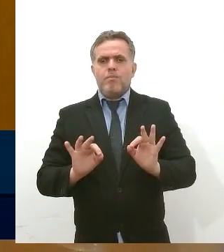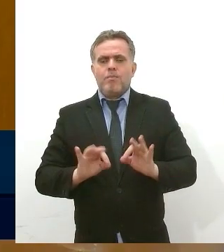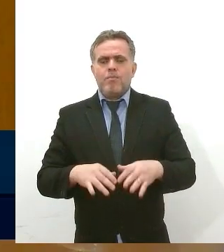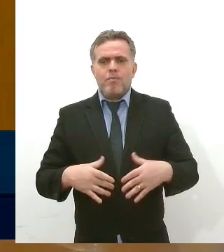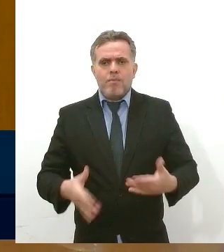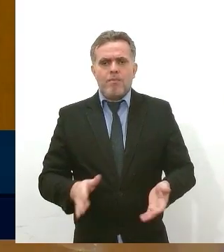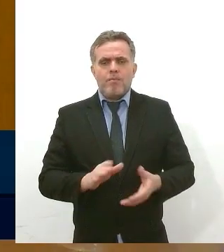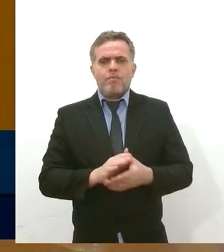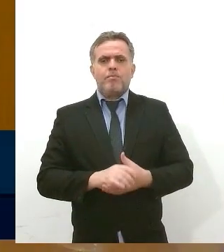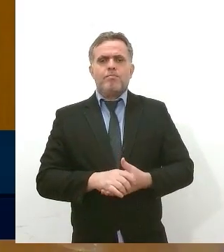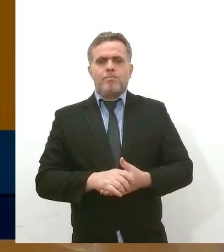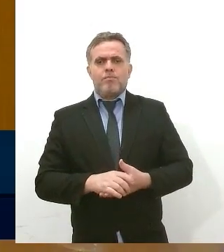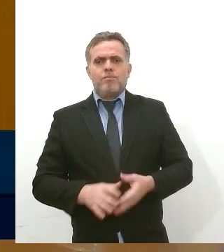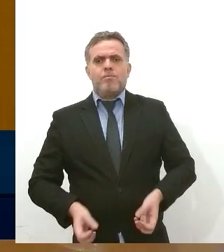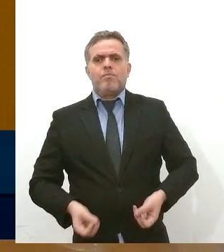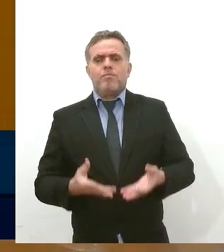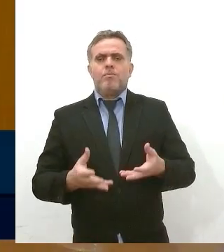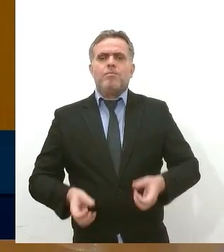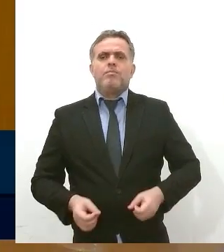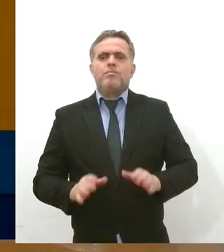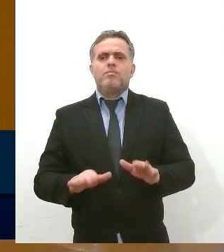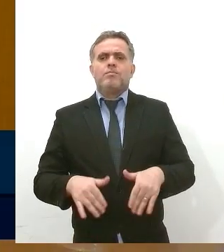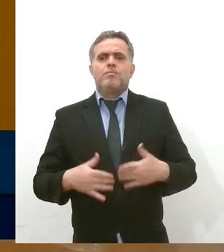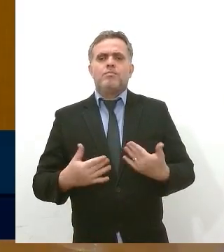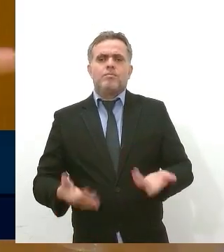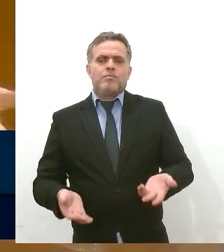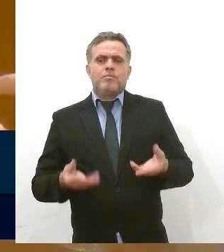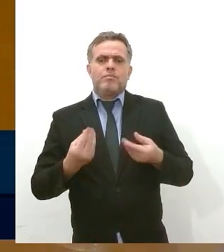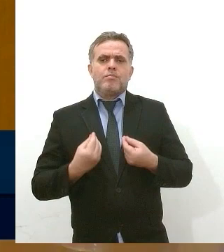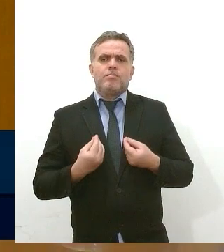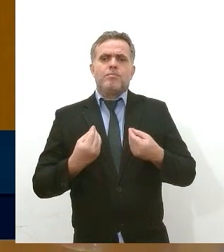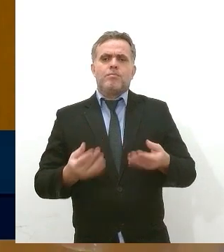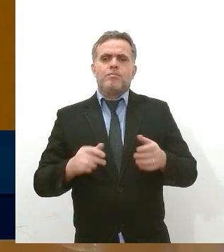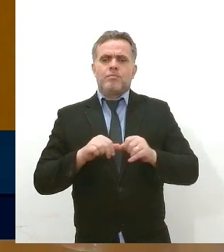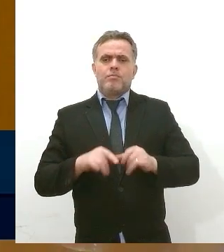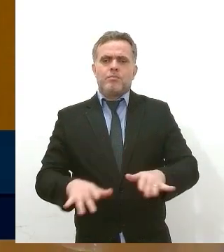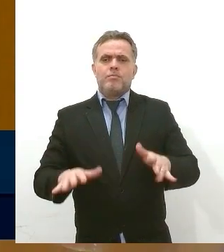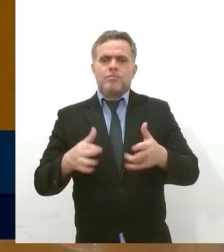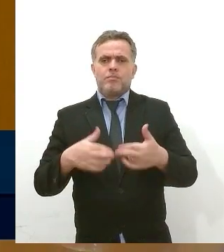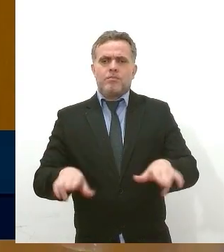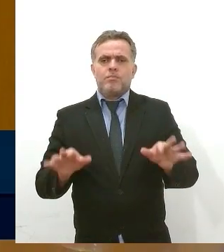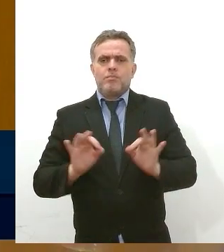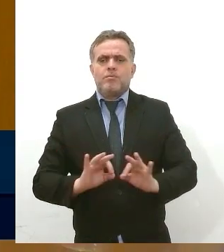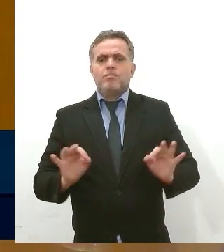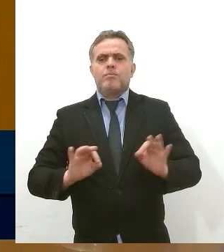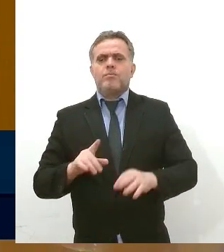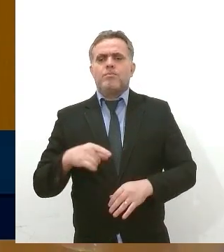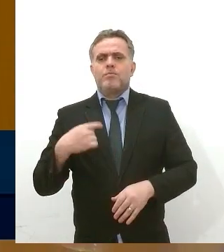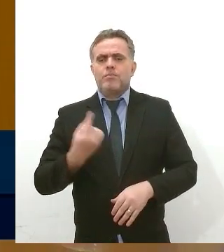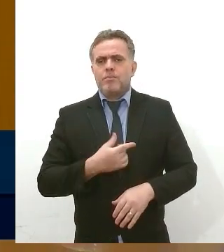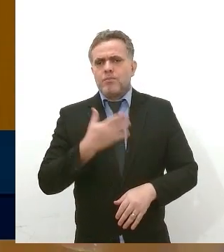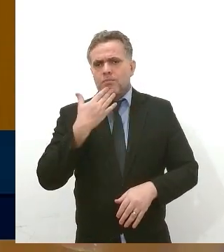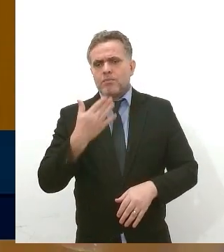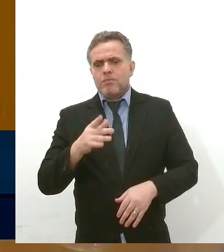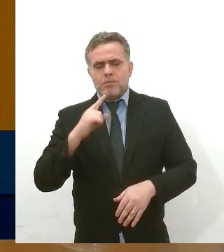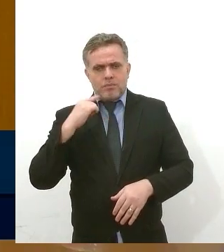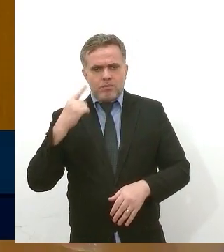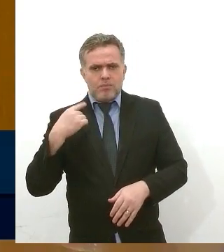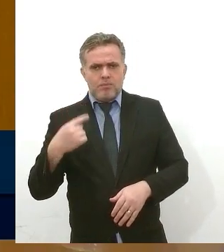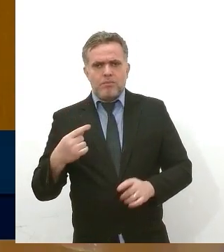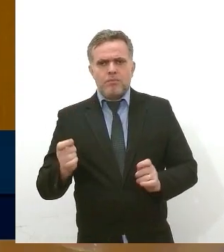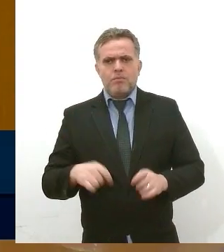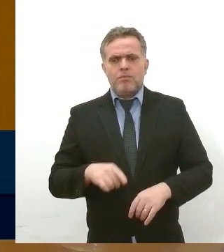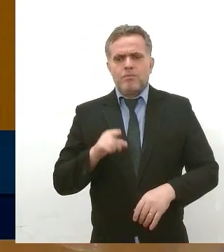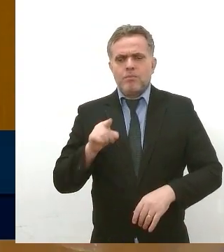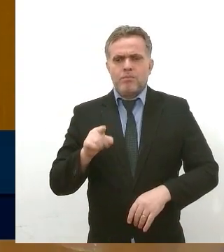dinheiro e não trouxeram nenhum resultado. E aí, lógico, nós pedimos à promotora para que a promotora, né, também